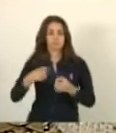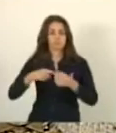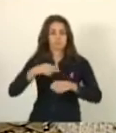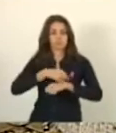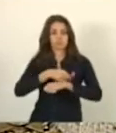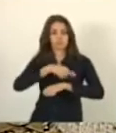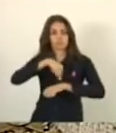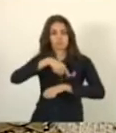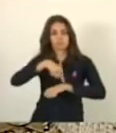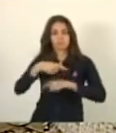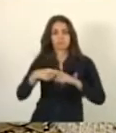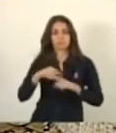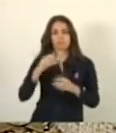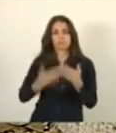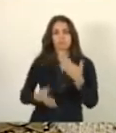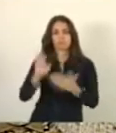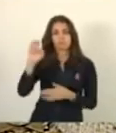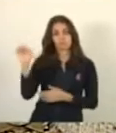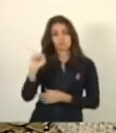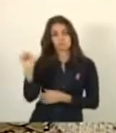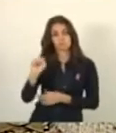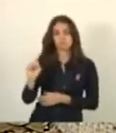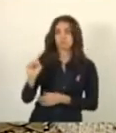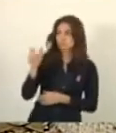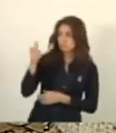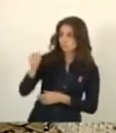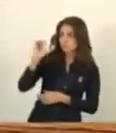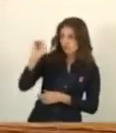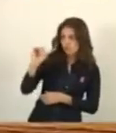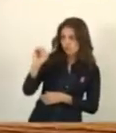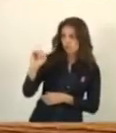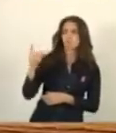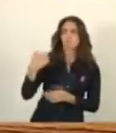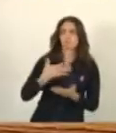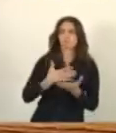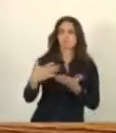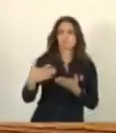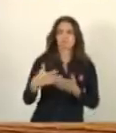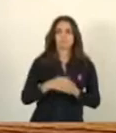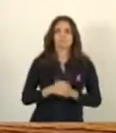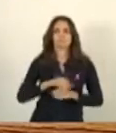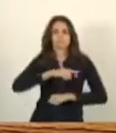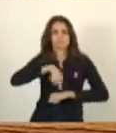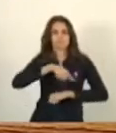perdi 5 segundos. Então, zero cronômetro. Duralex, Sedilex.